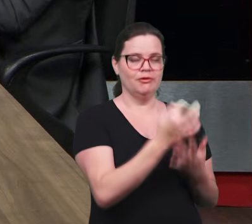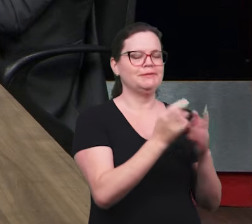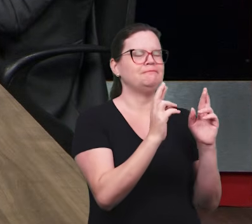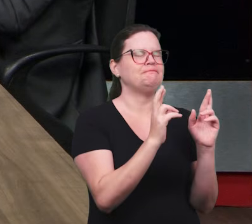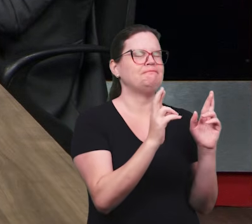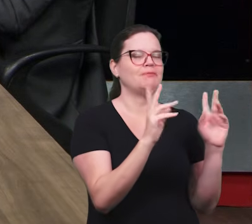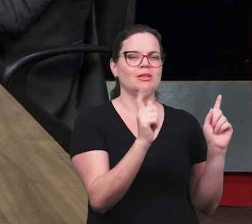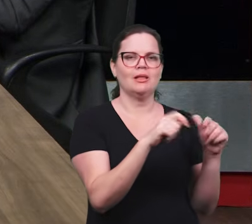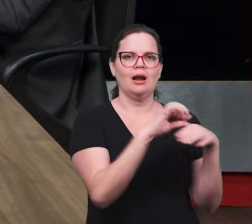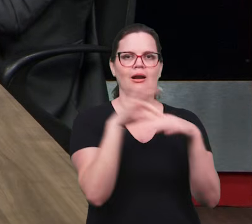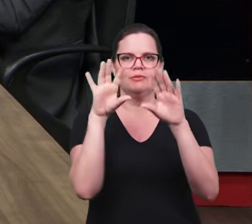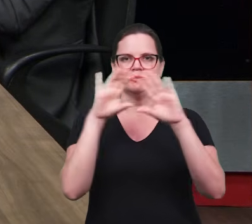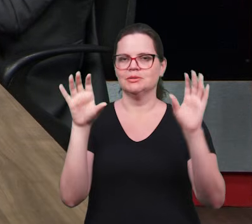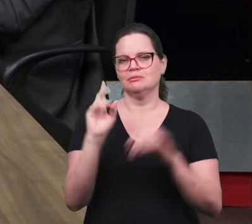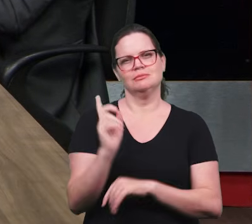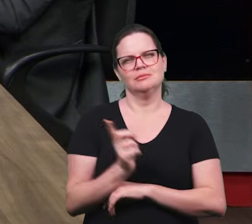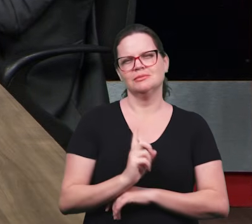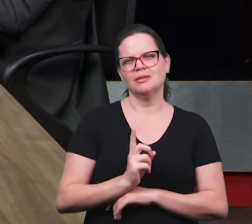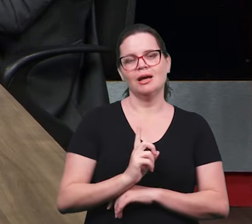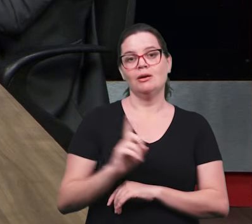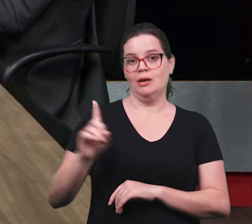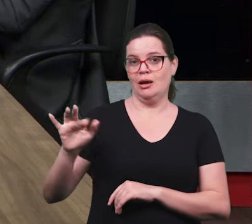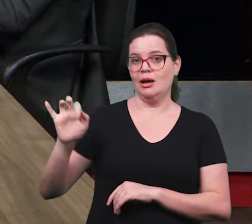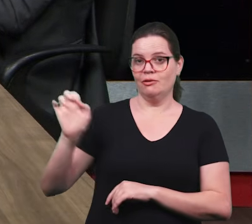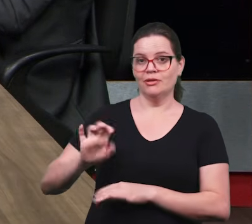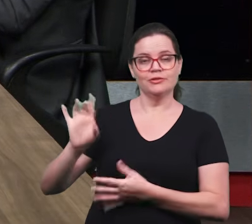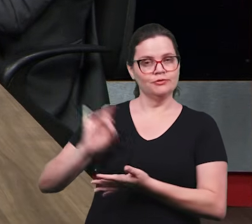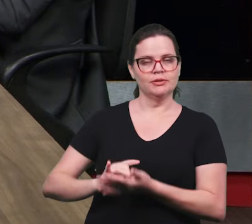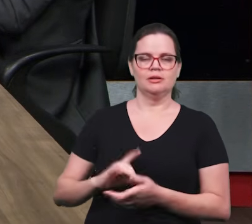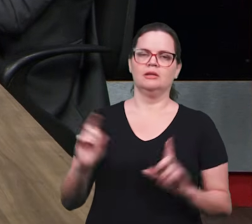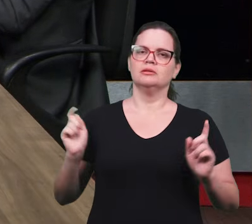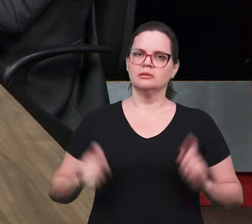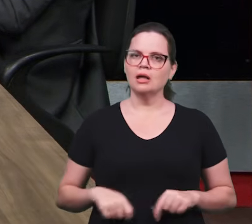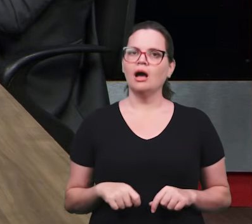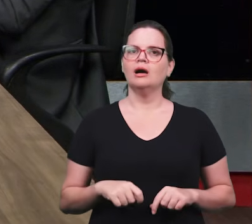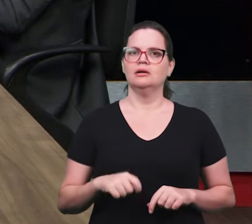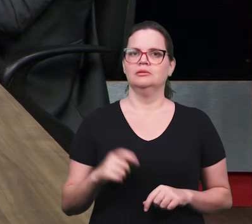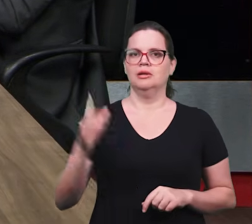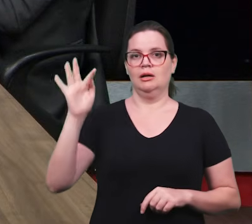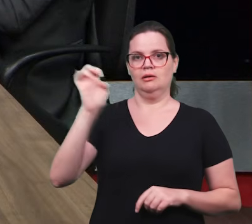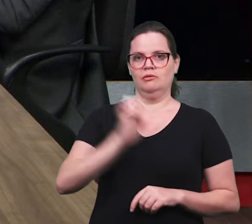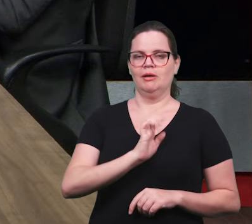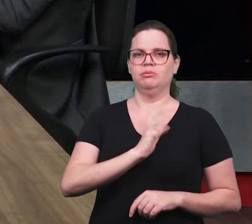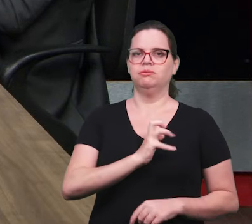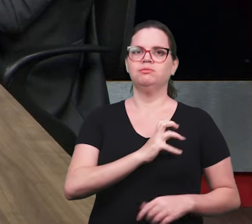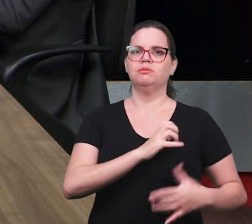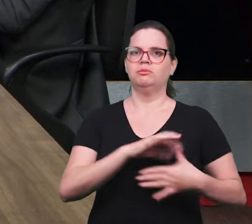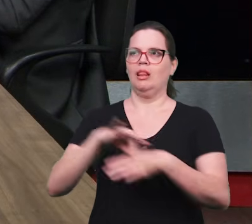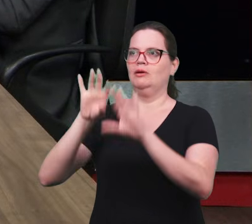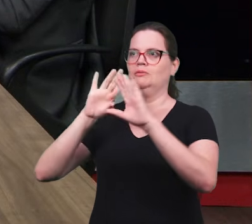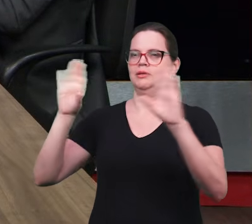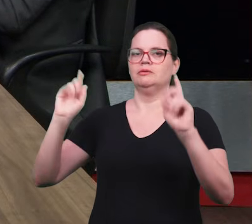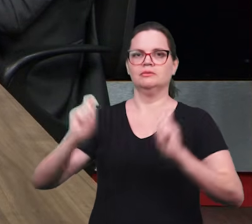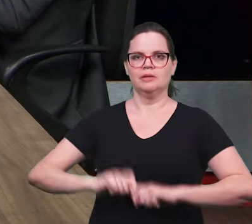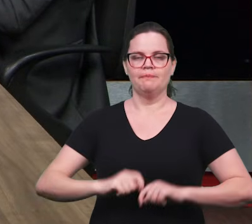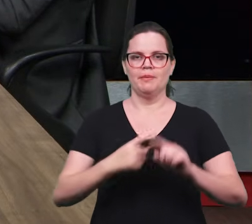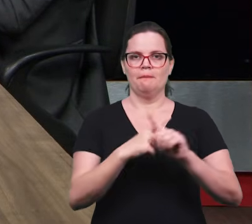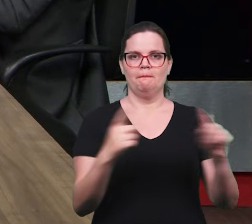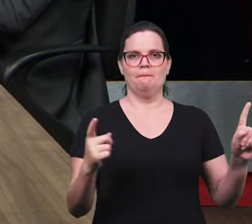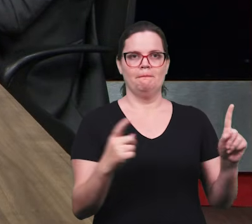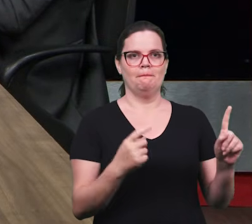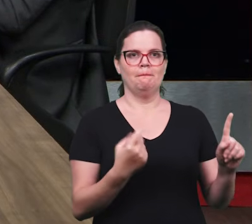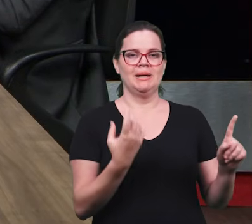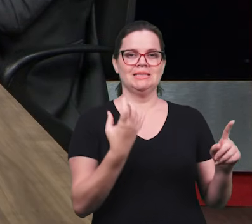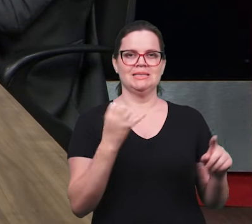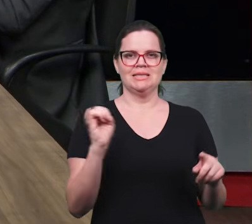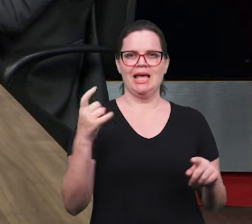eterna. A fé verdadeira, ela tem condição de levar o homem para a vida eterna. Agora, a fé aparente, a partir do momento que eu saí da fé